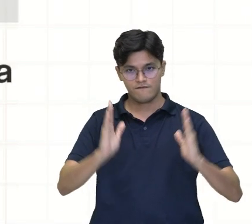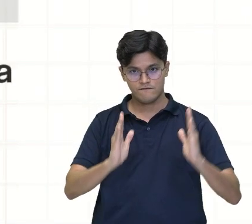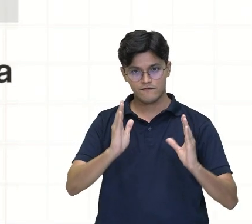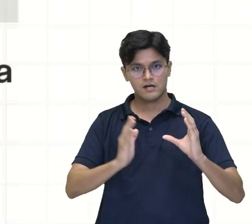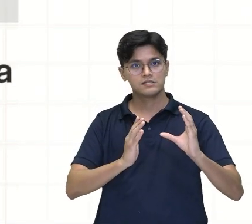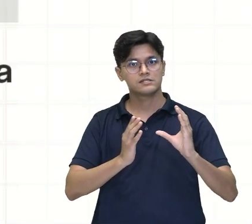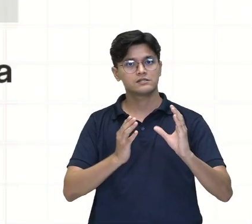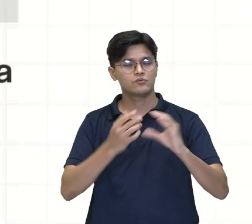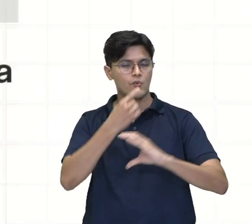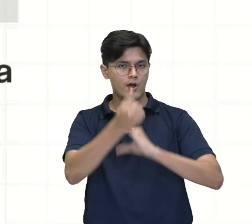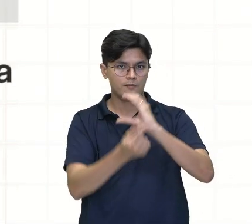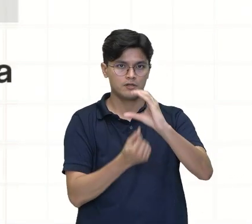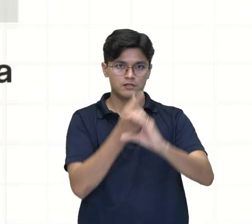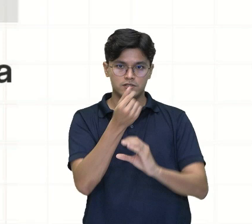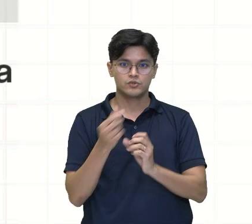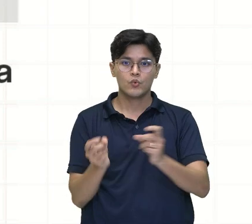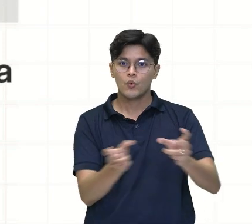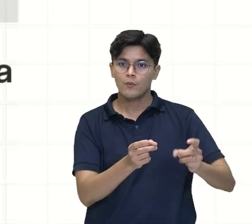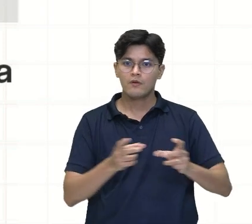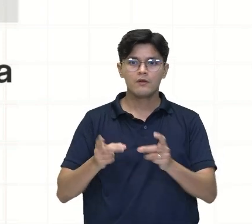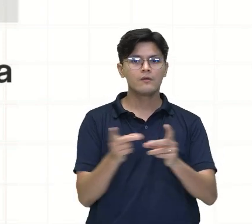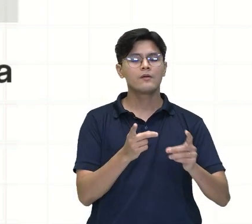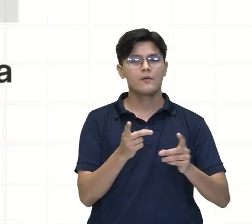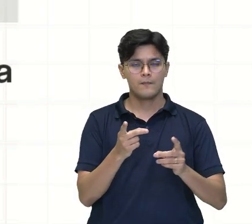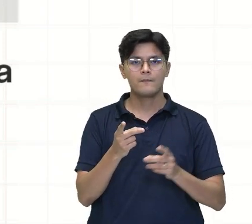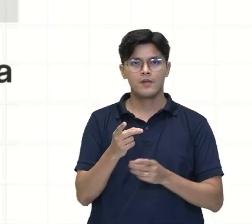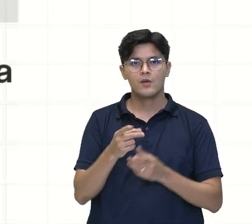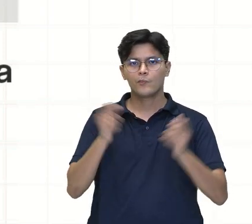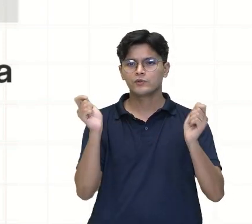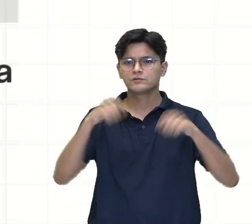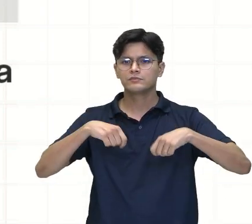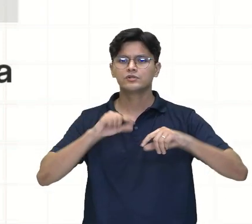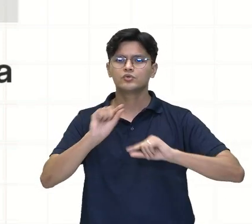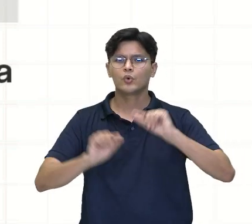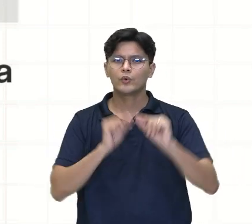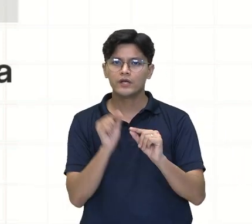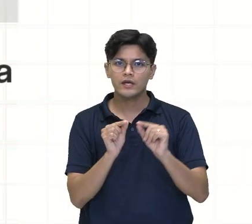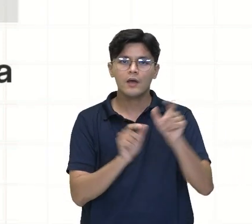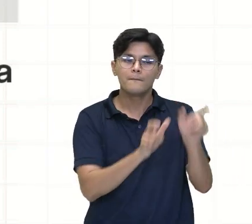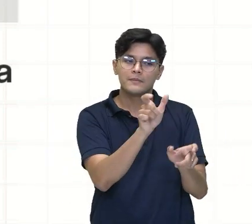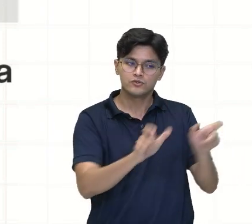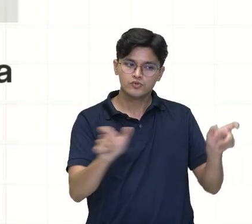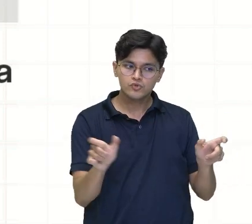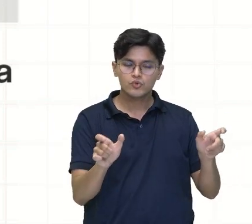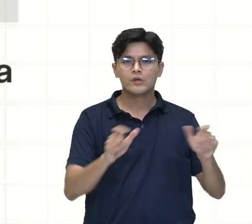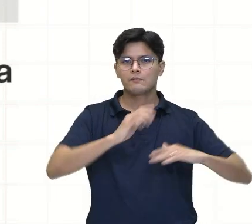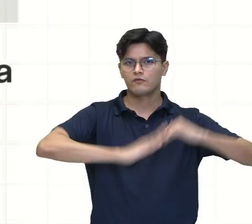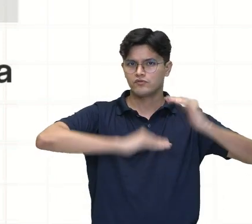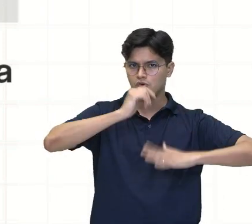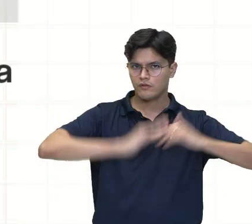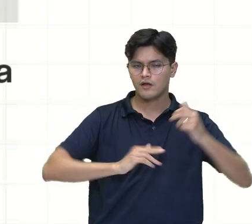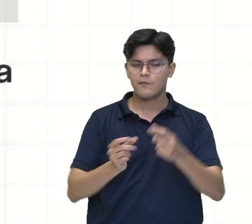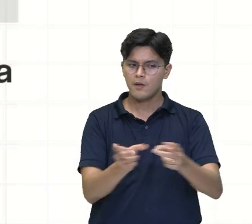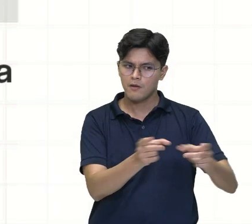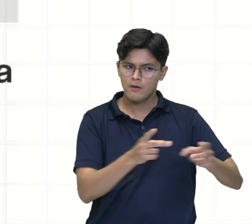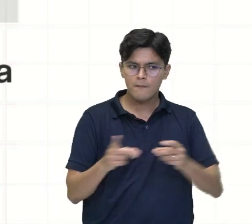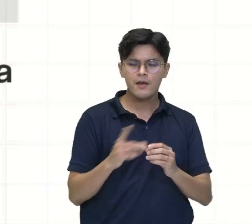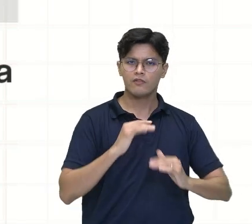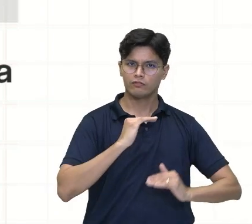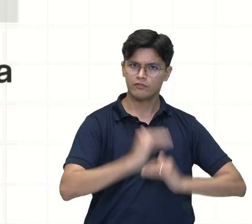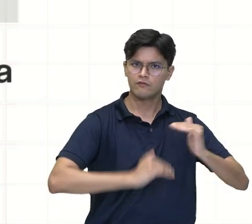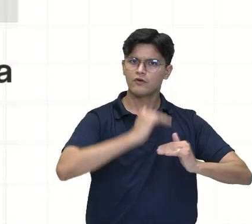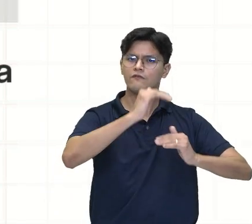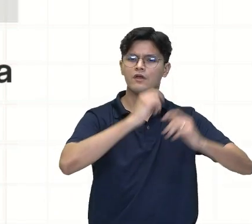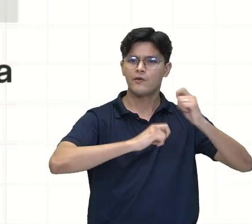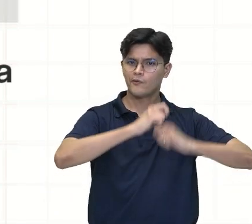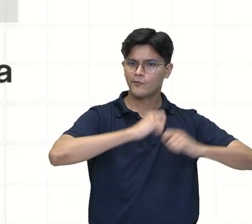capitalismo favoreceu ali o enriquecimento dos comerciantes de uma forma geral, em especial dos países